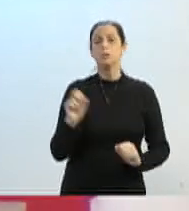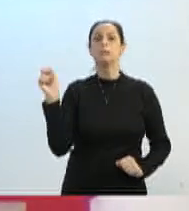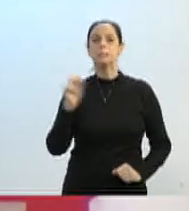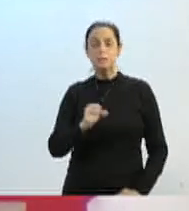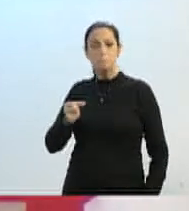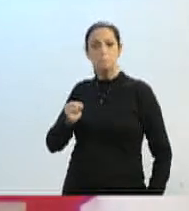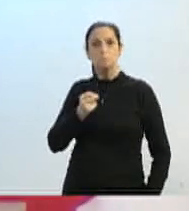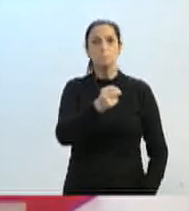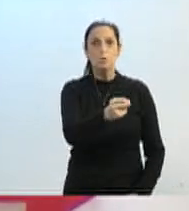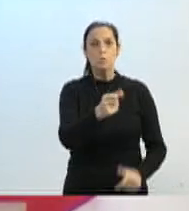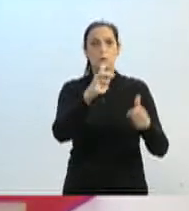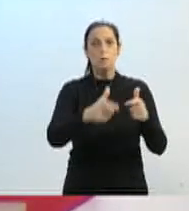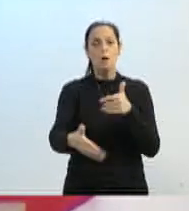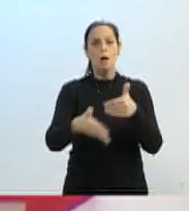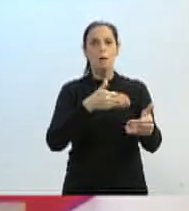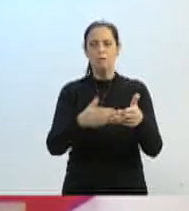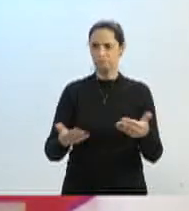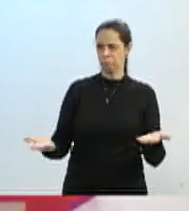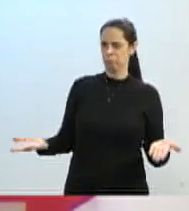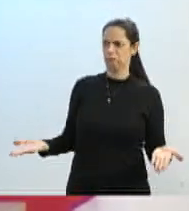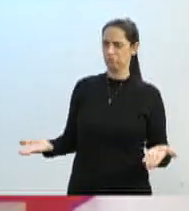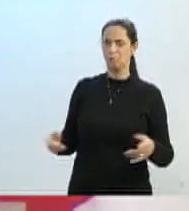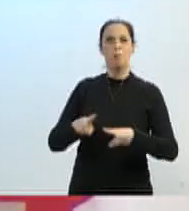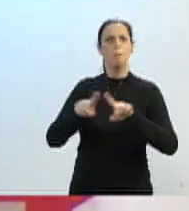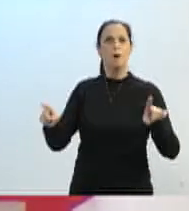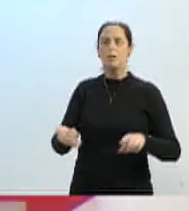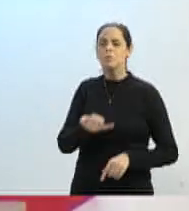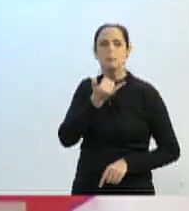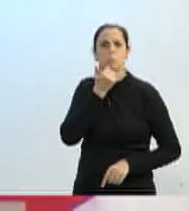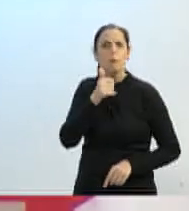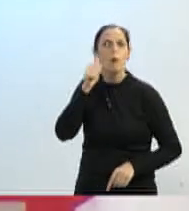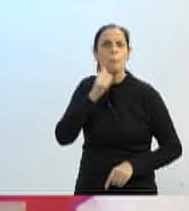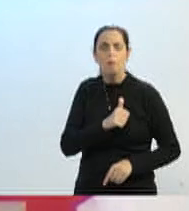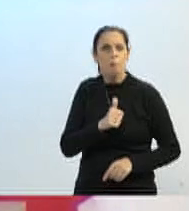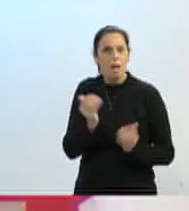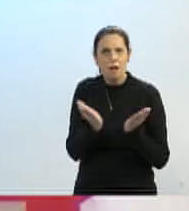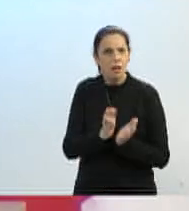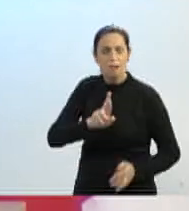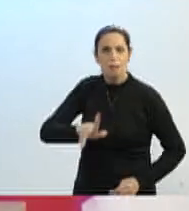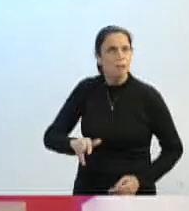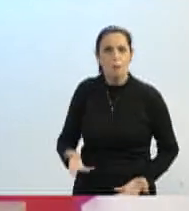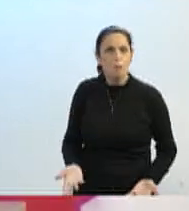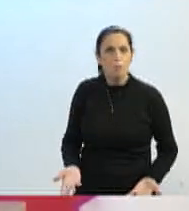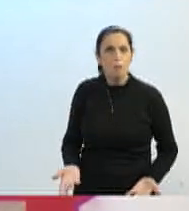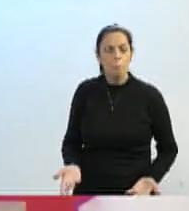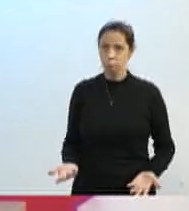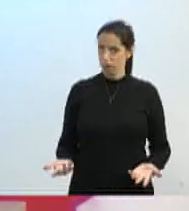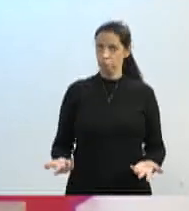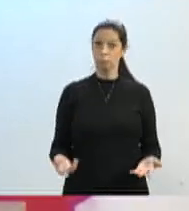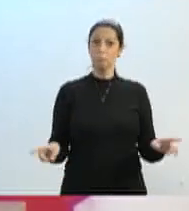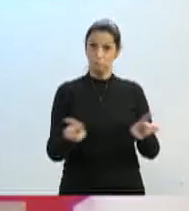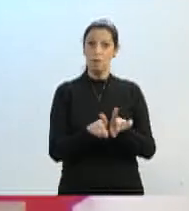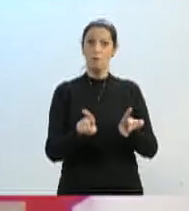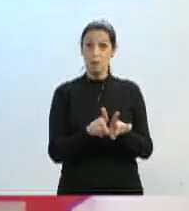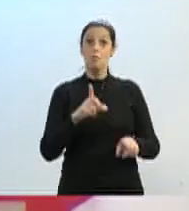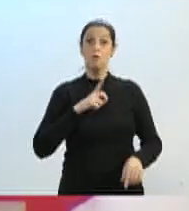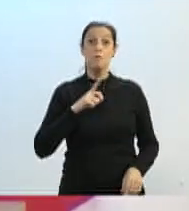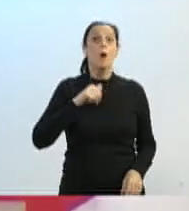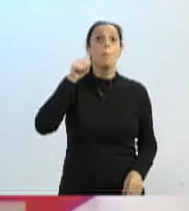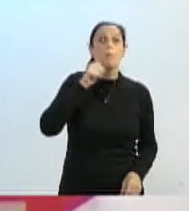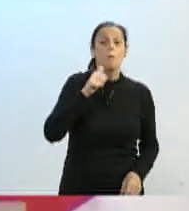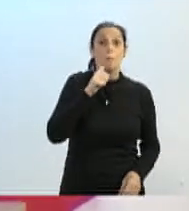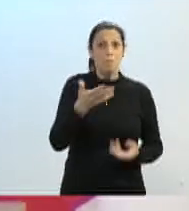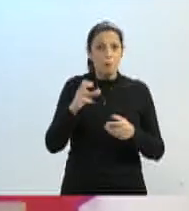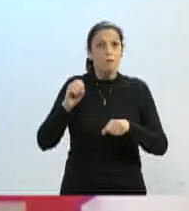lugares aonde quiser. Tá, mas e as mulheres evangélicas não? Porque tem mulheres que queriam concorrer a esses